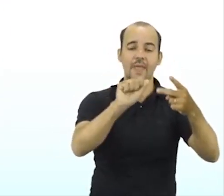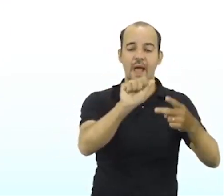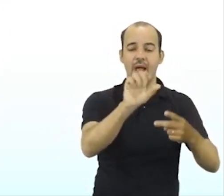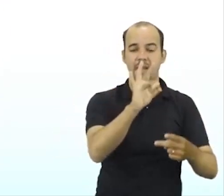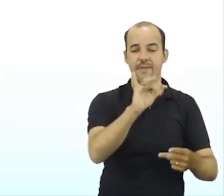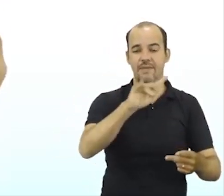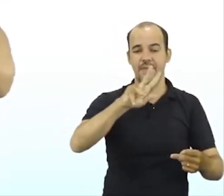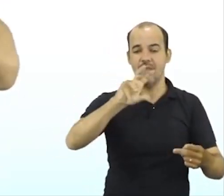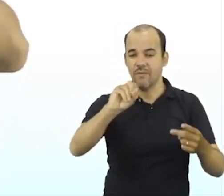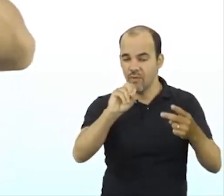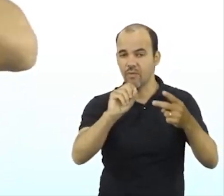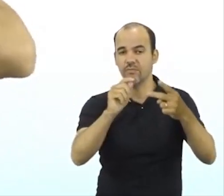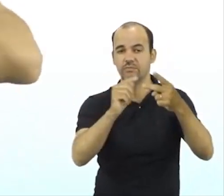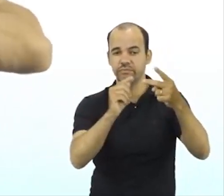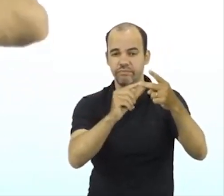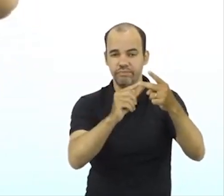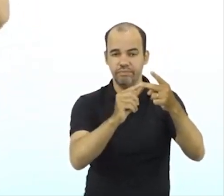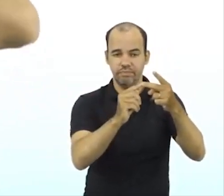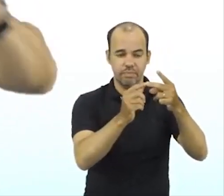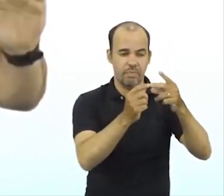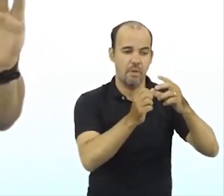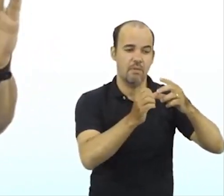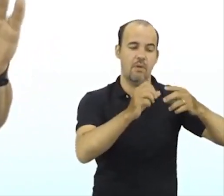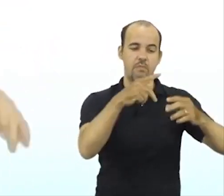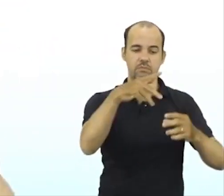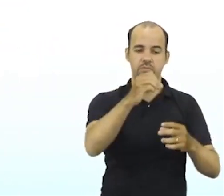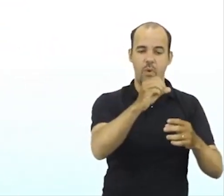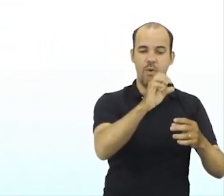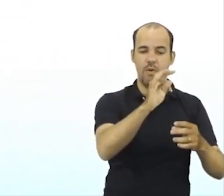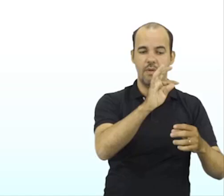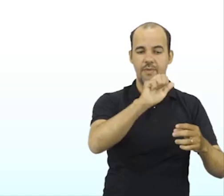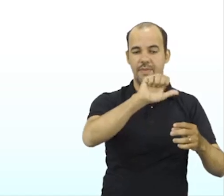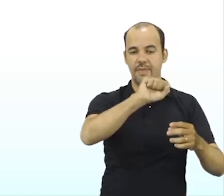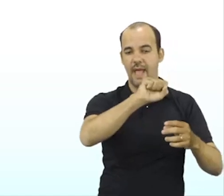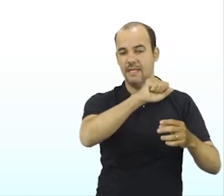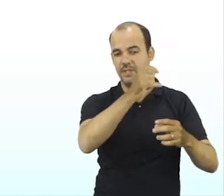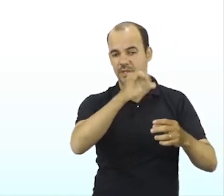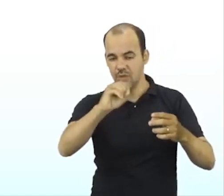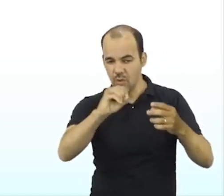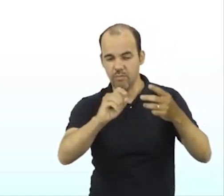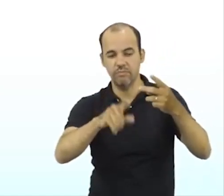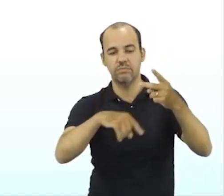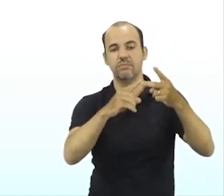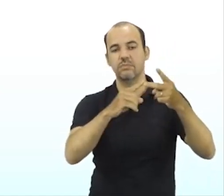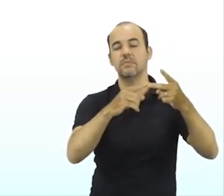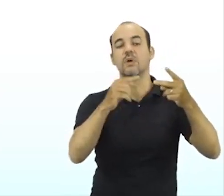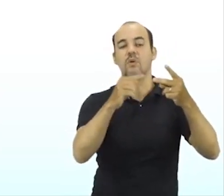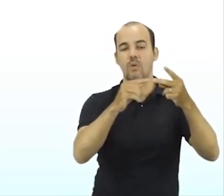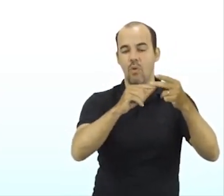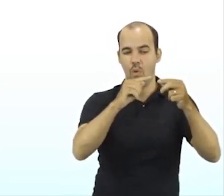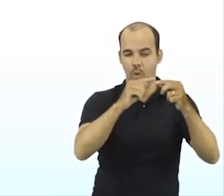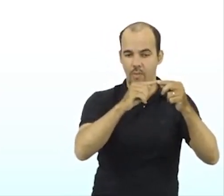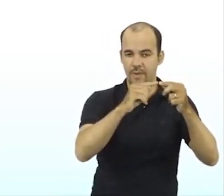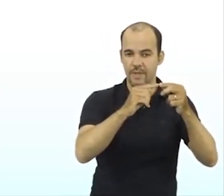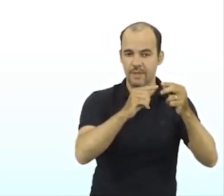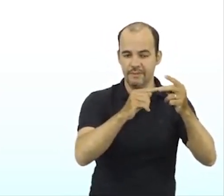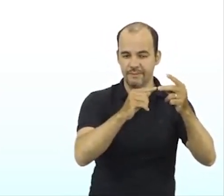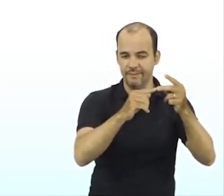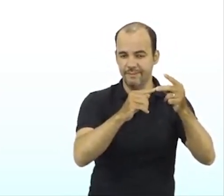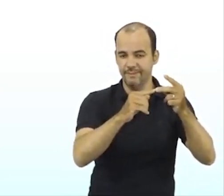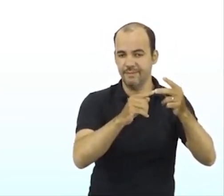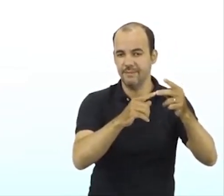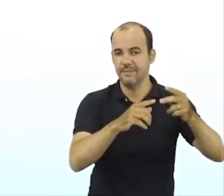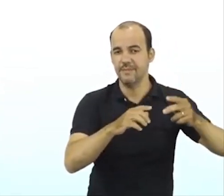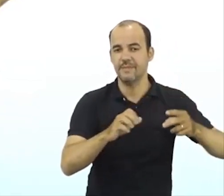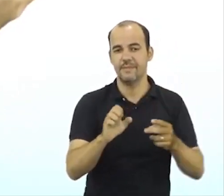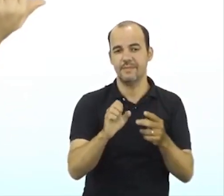potássio. A bomba de sódio e potássio é transporte ativo e as endocitoses, que é a fagocitose